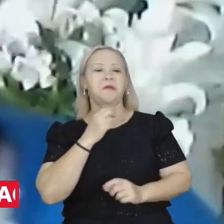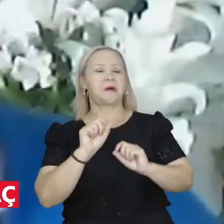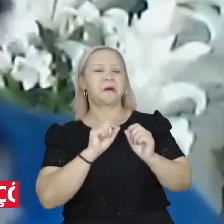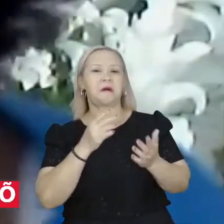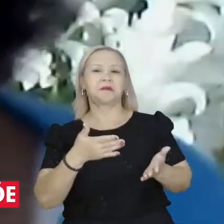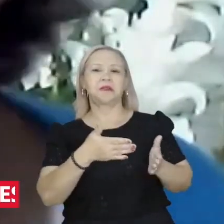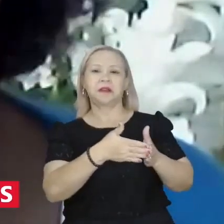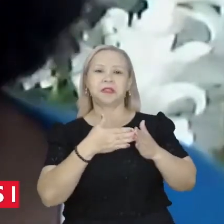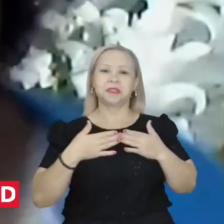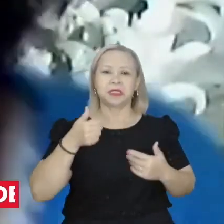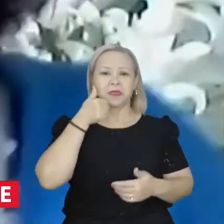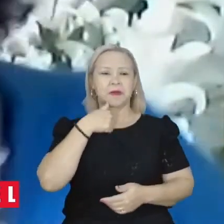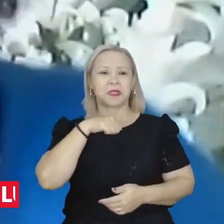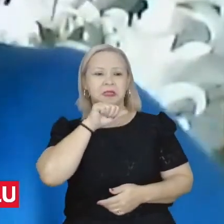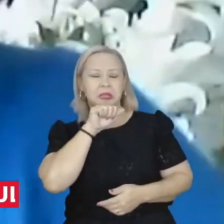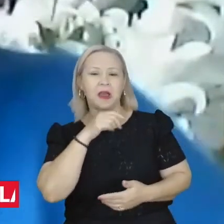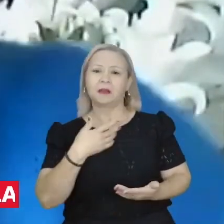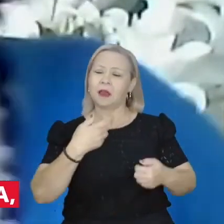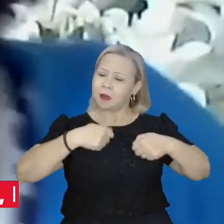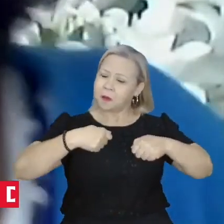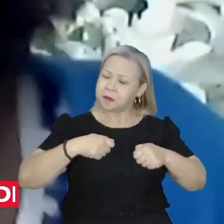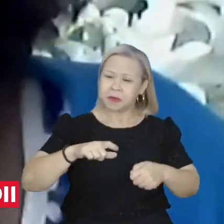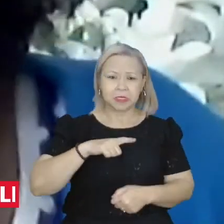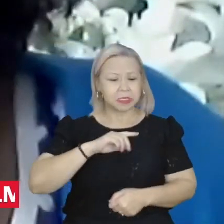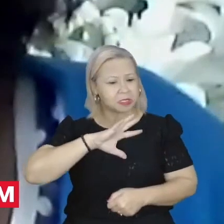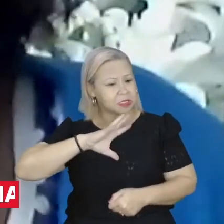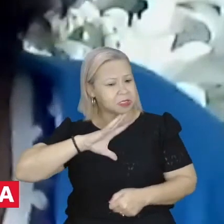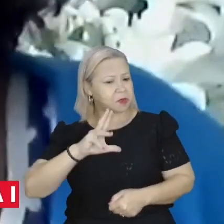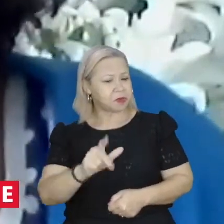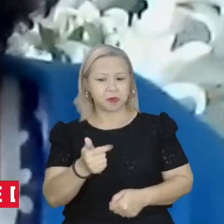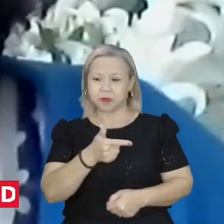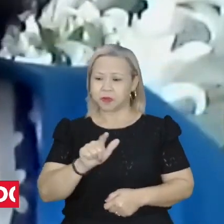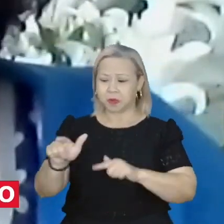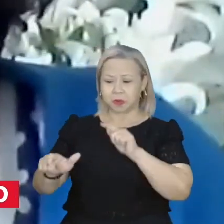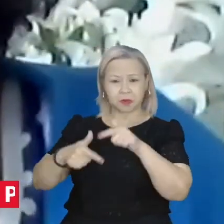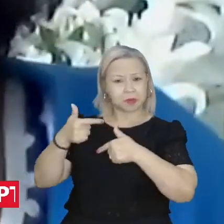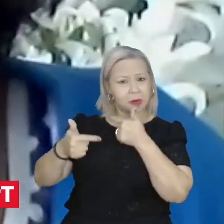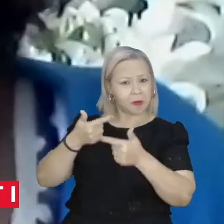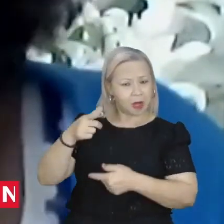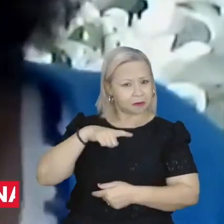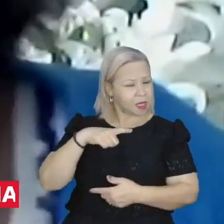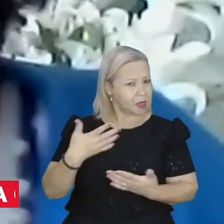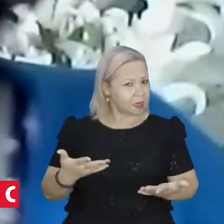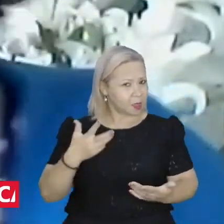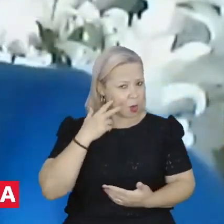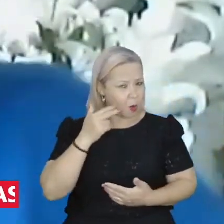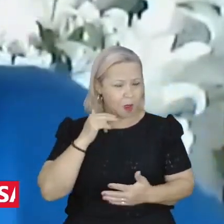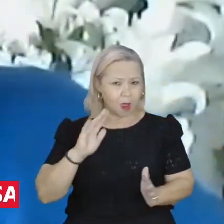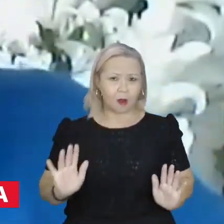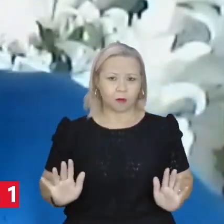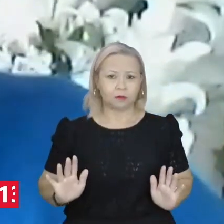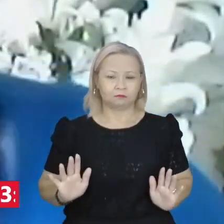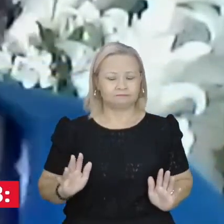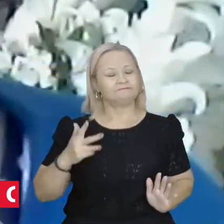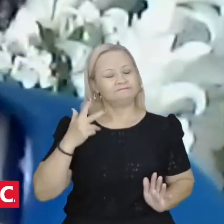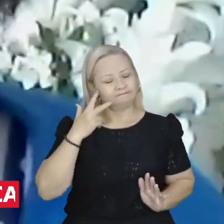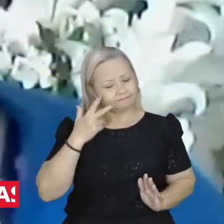ter, a gente tinha que discutir das horas extras, a gente tinha que falar da